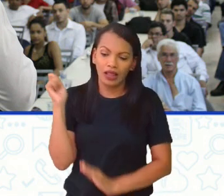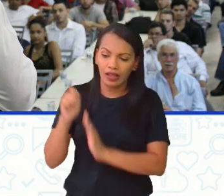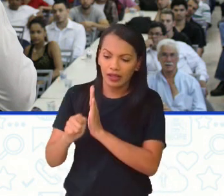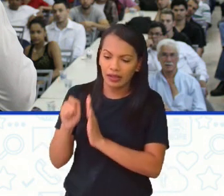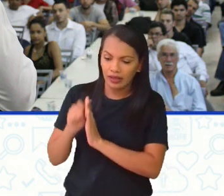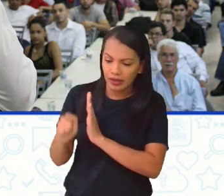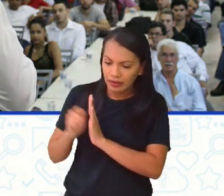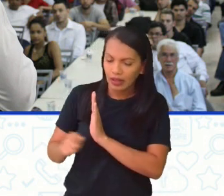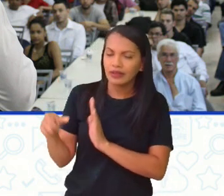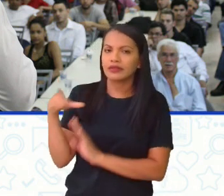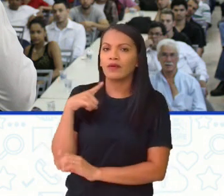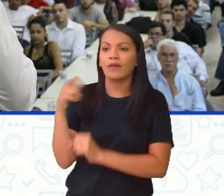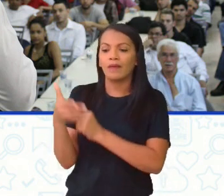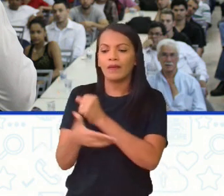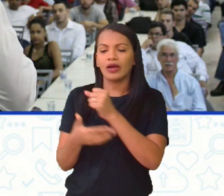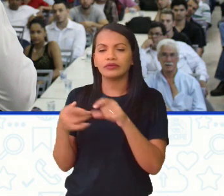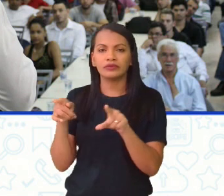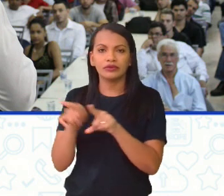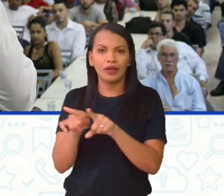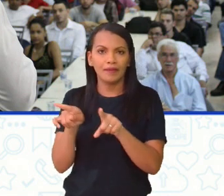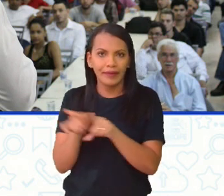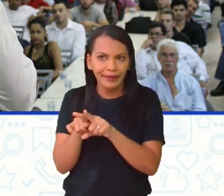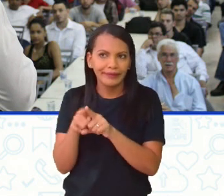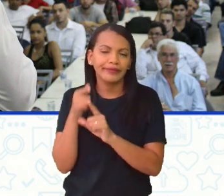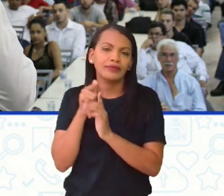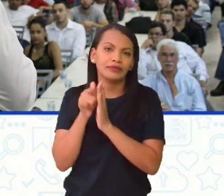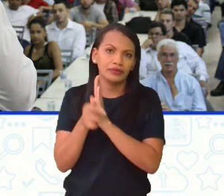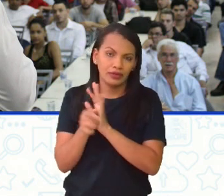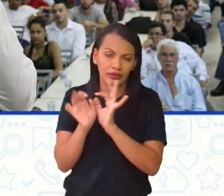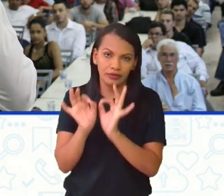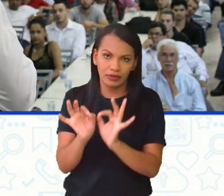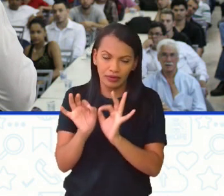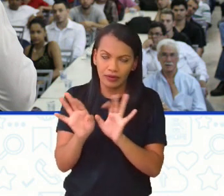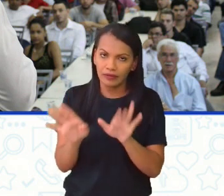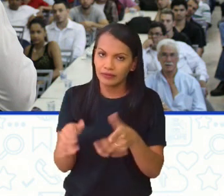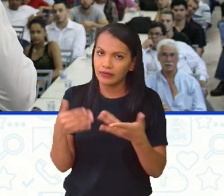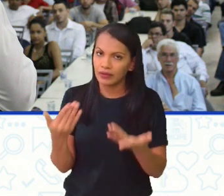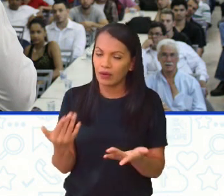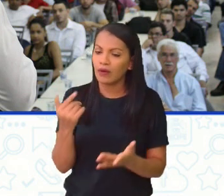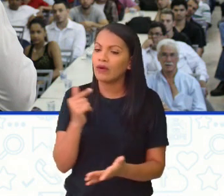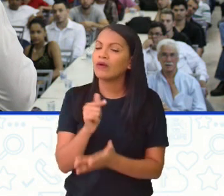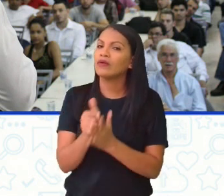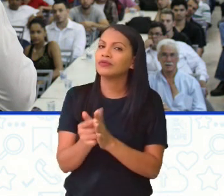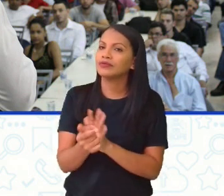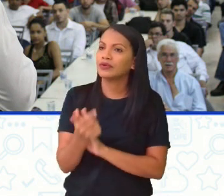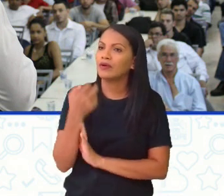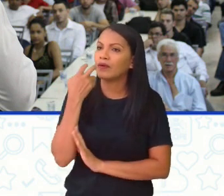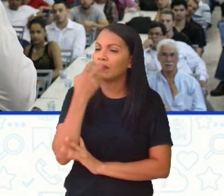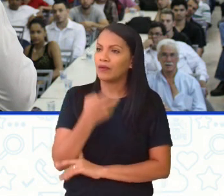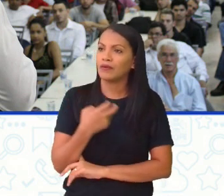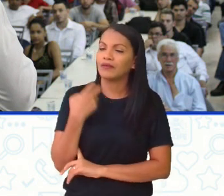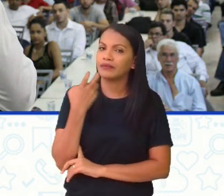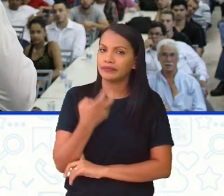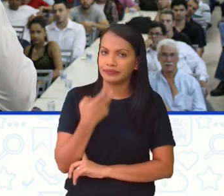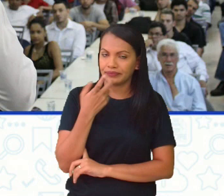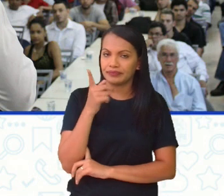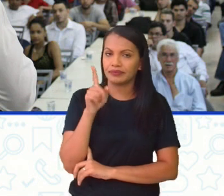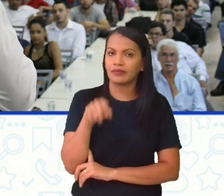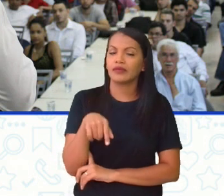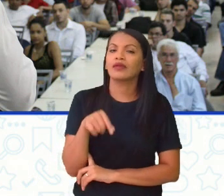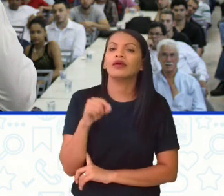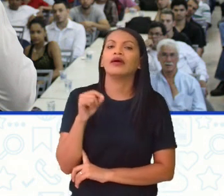traz essa base também, não é, para este gênero, não é? Então, o gênero oral, ele